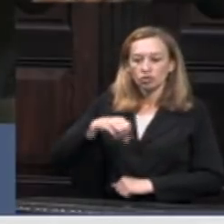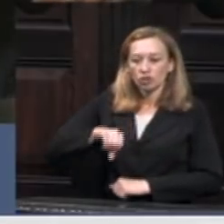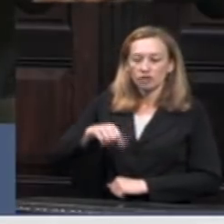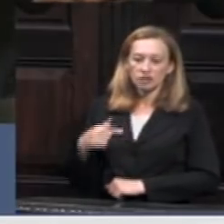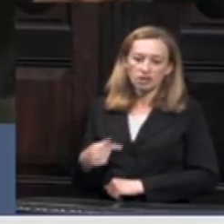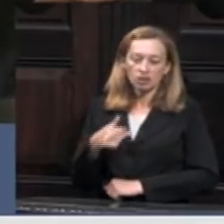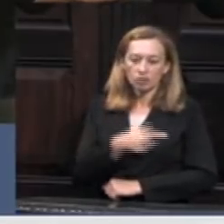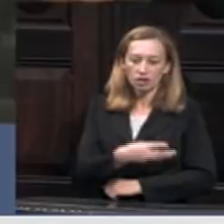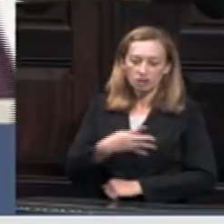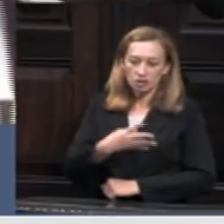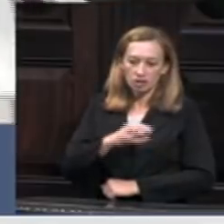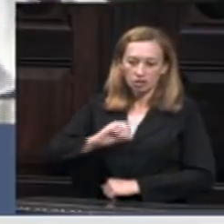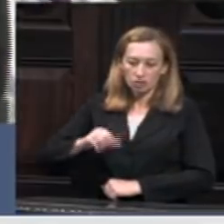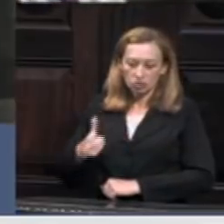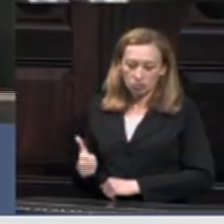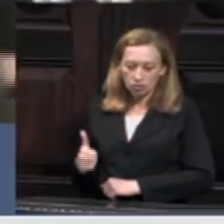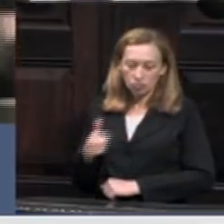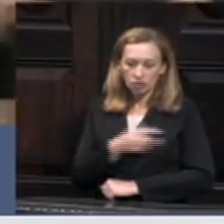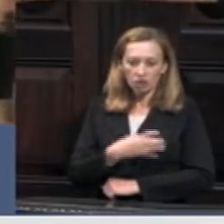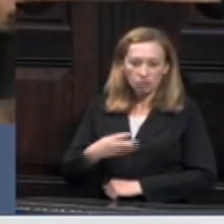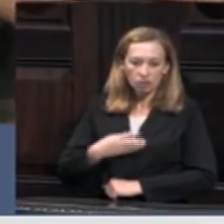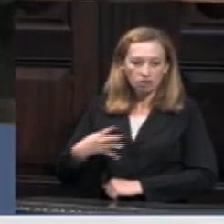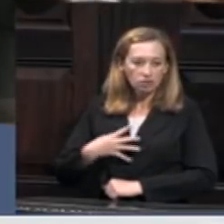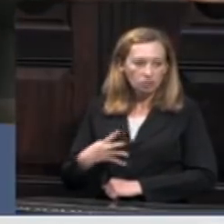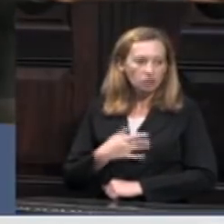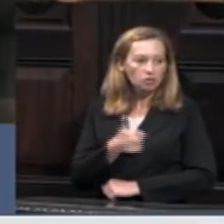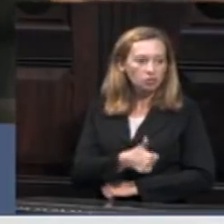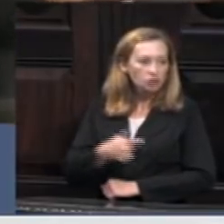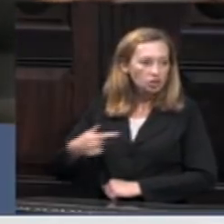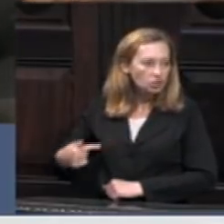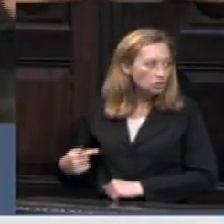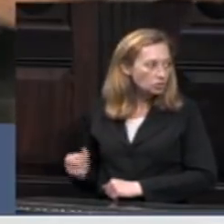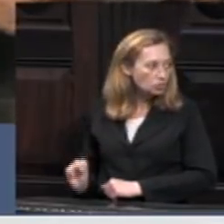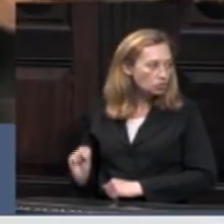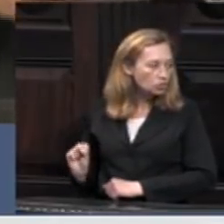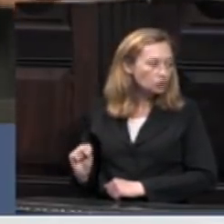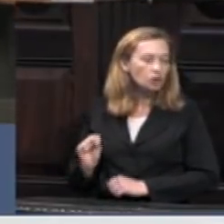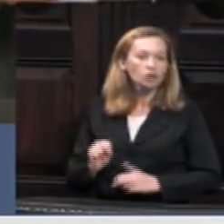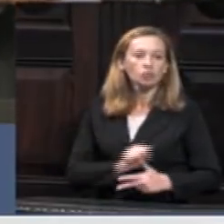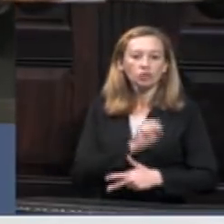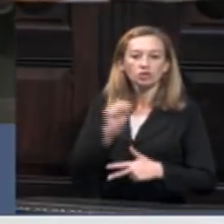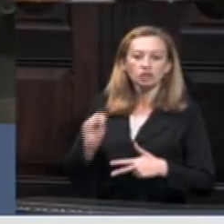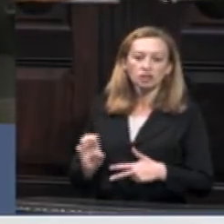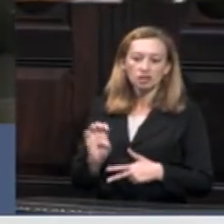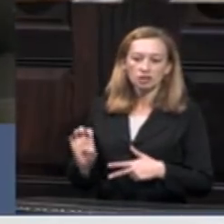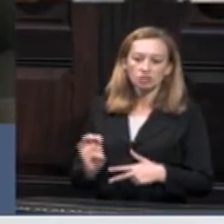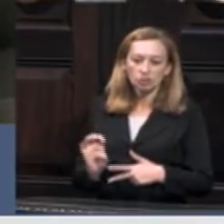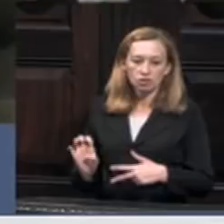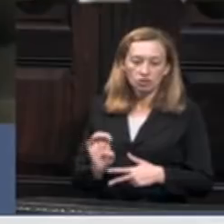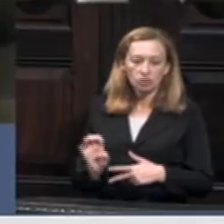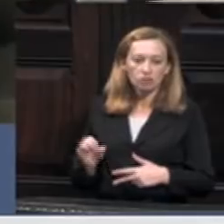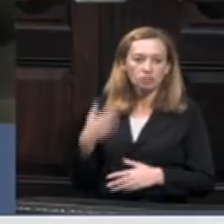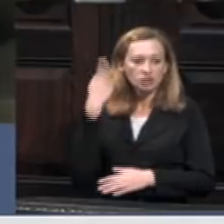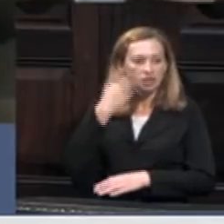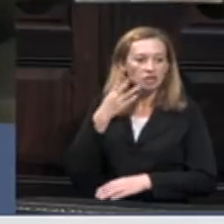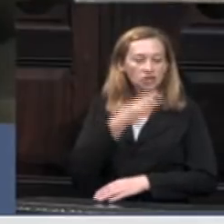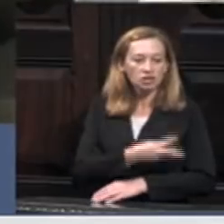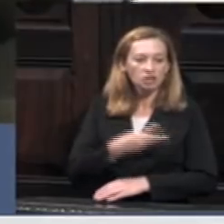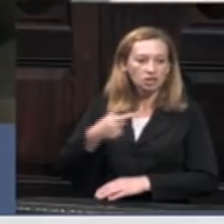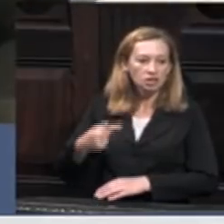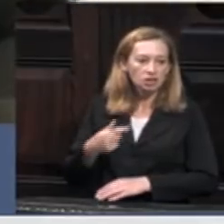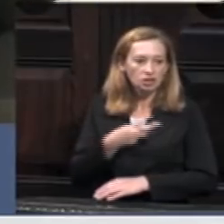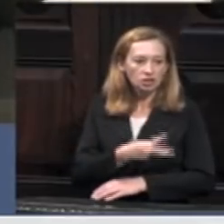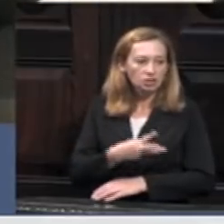Regimento Interno, projeto de lei 4444 de 2018, da autoria do Poder Executivo, mensagem 37 de 18, que dispõe